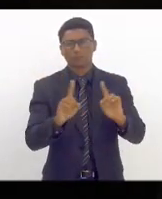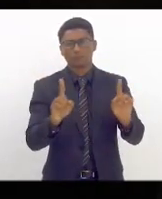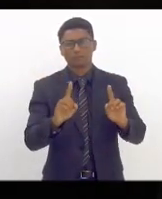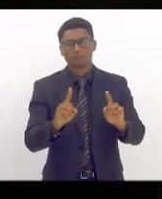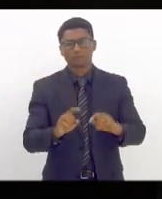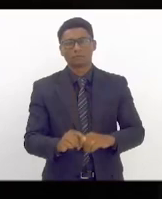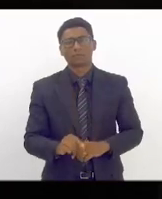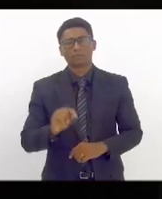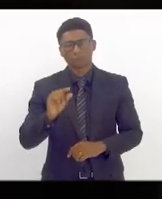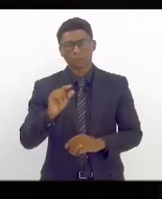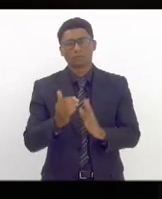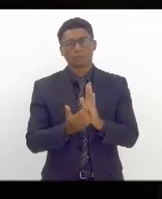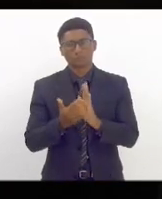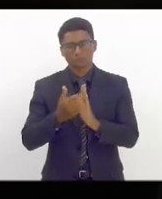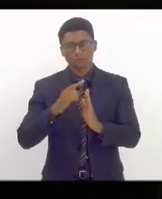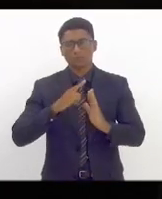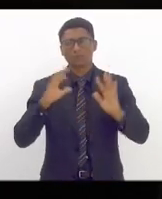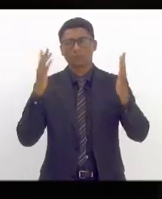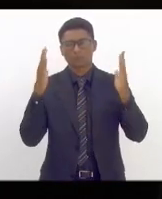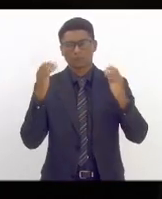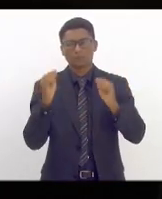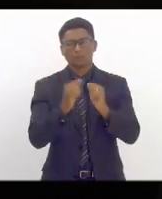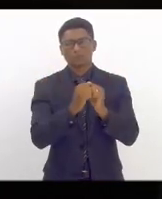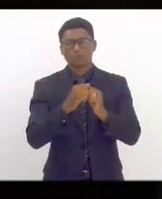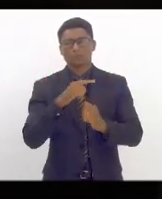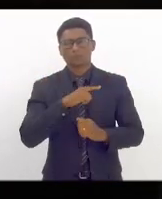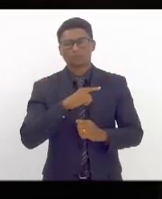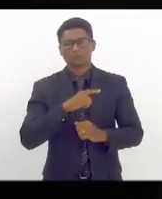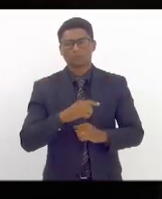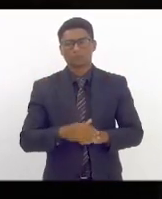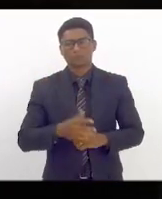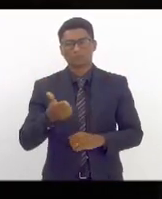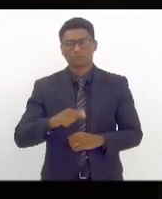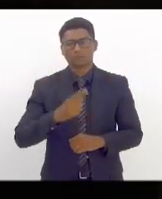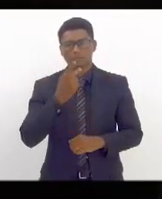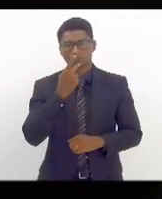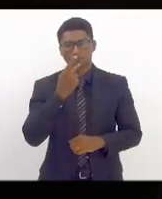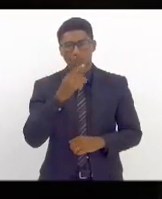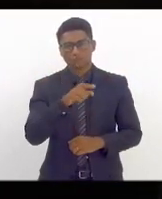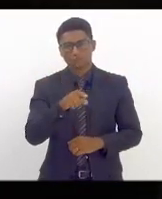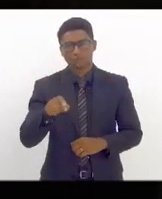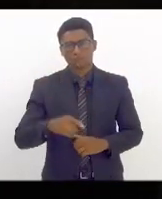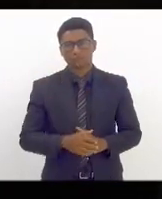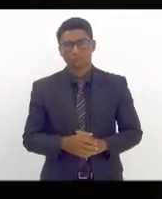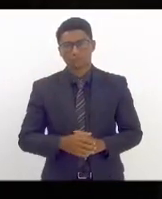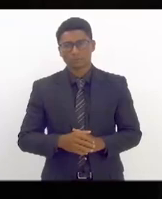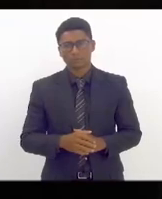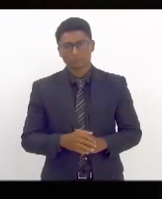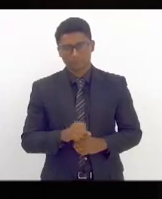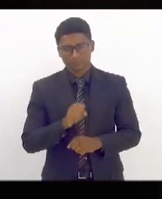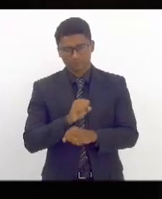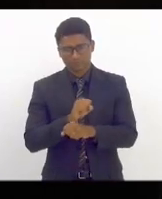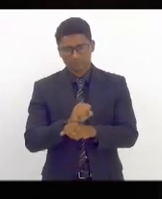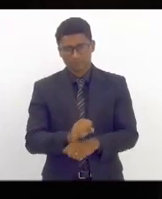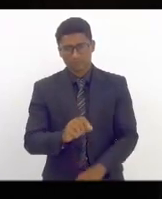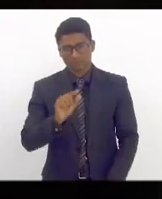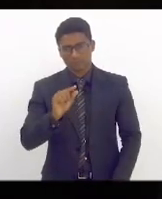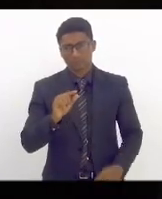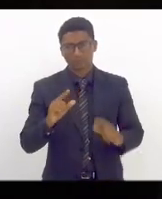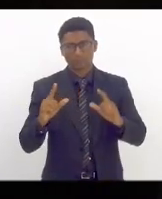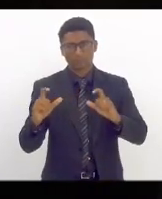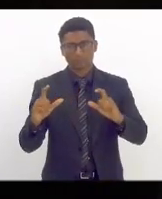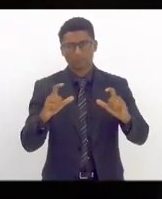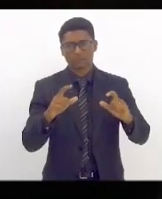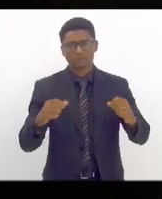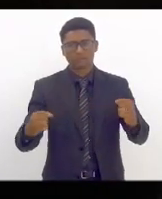mais um pouquinho para a gente ouvir Celebrar juntos e mais coisas para falar que ainda para vocês então Aguarda só mais um pouquinho para a gente tirar foto